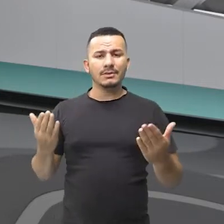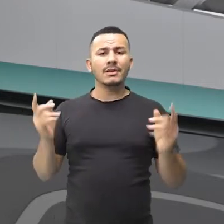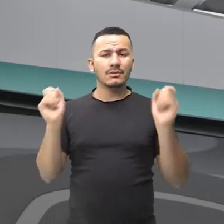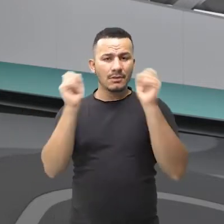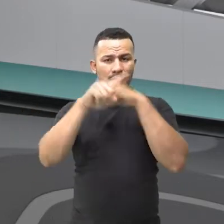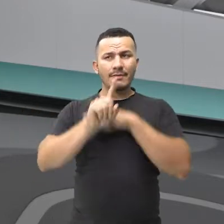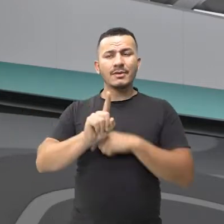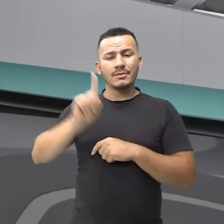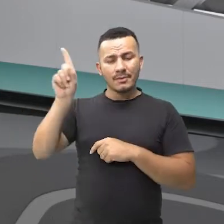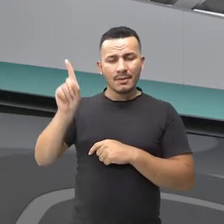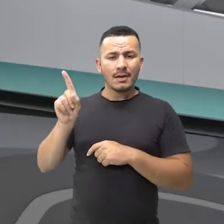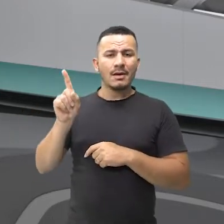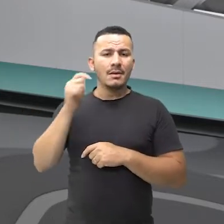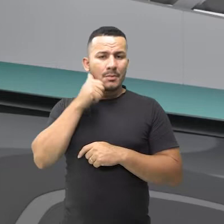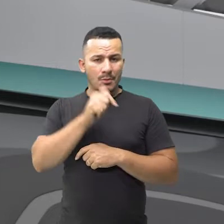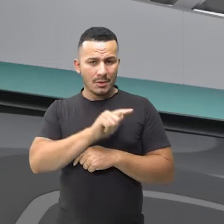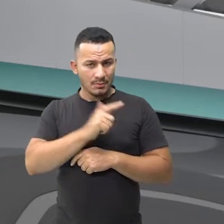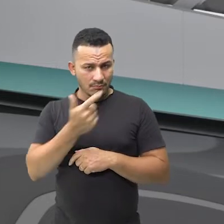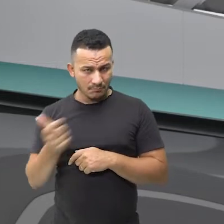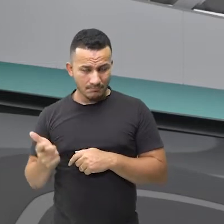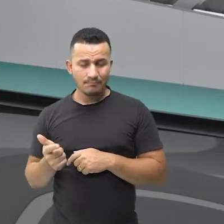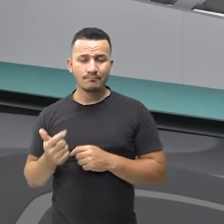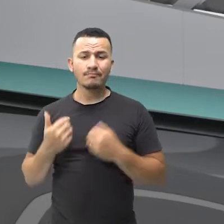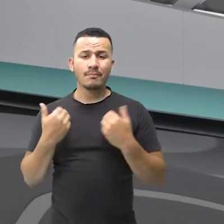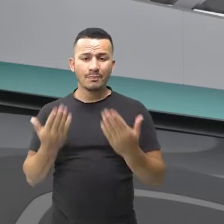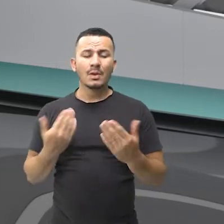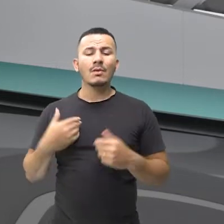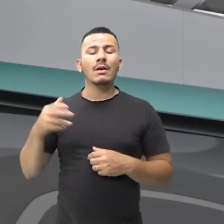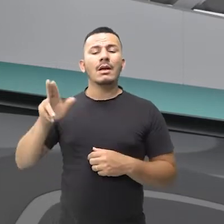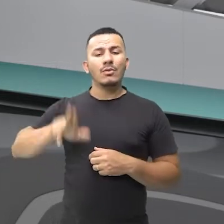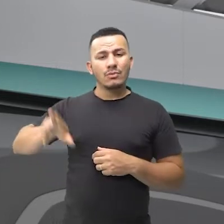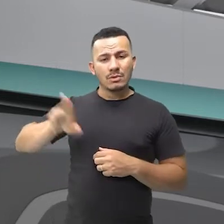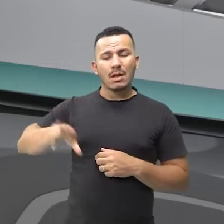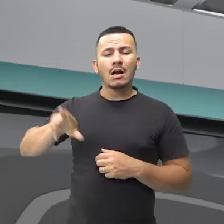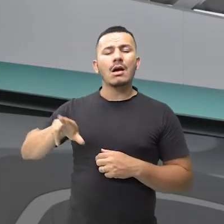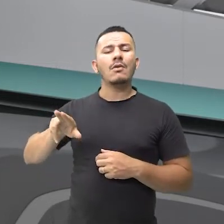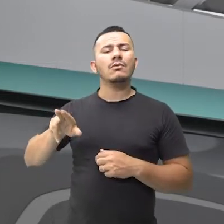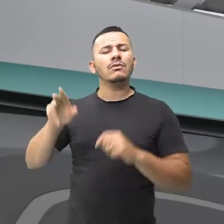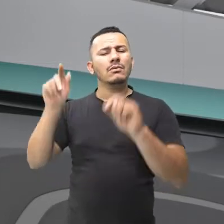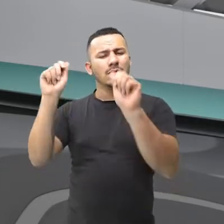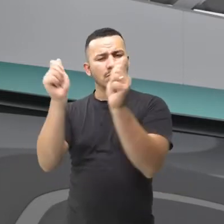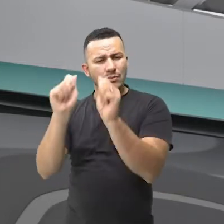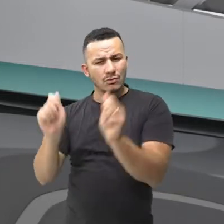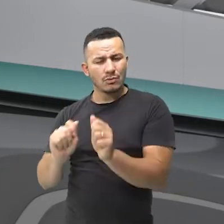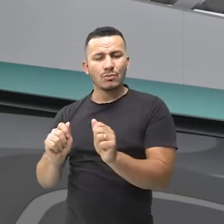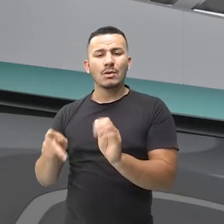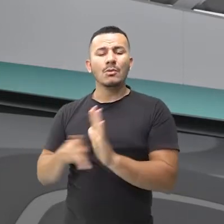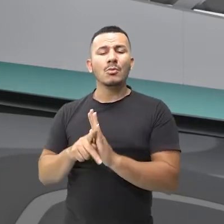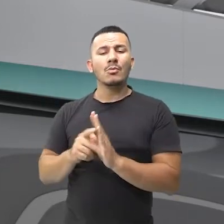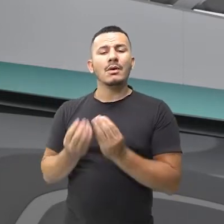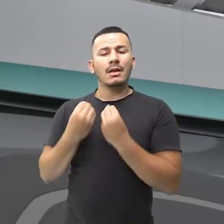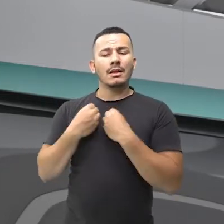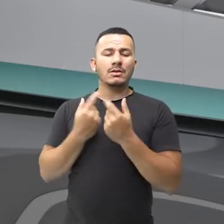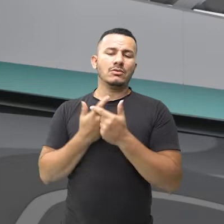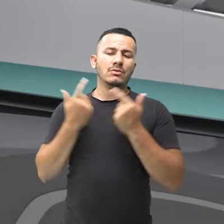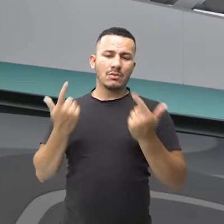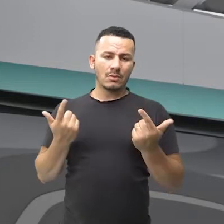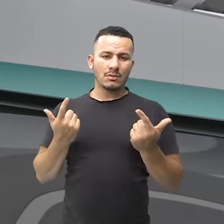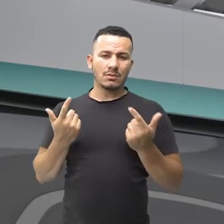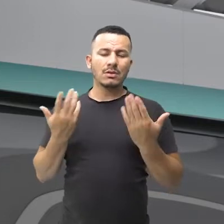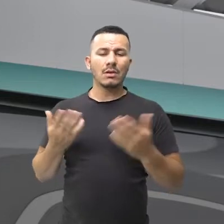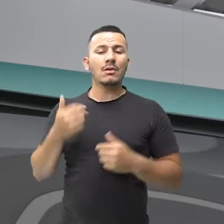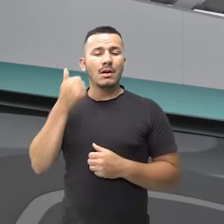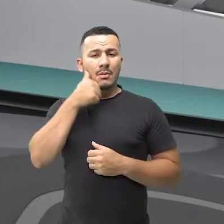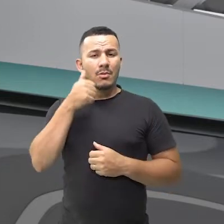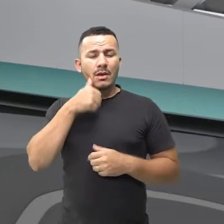não era fácil na época, então eles utilizavam esse amuleto aqui para dar sorte, ou seja, então a